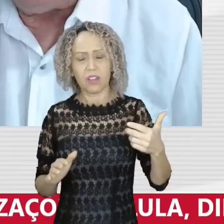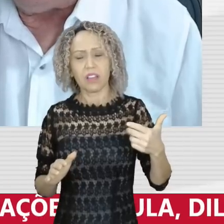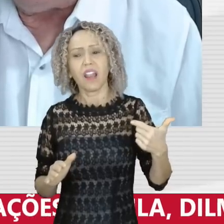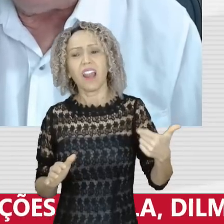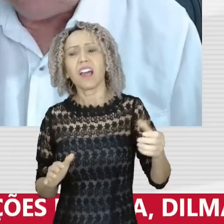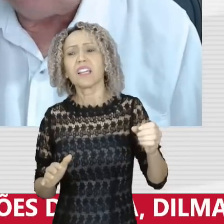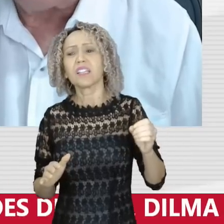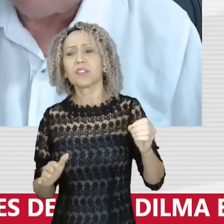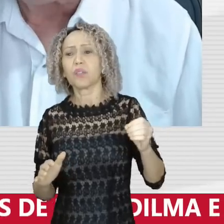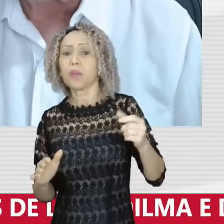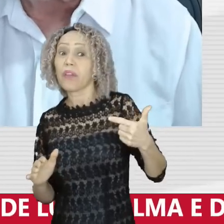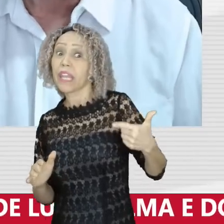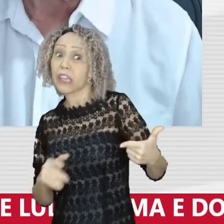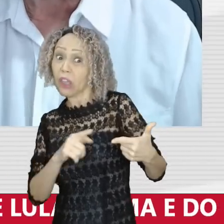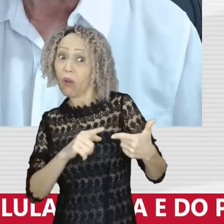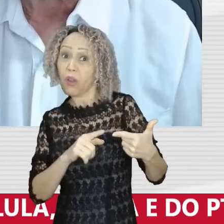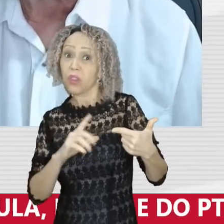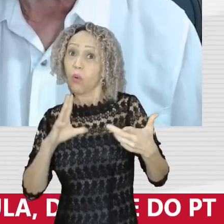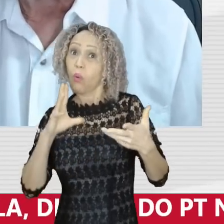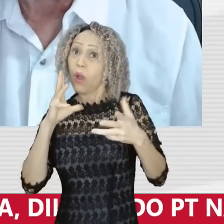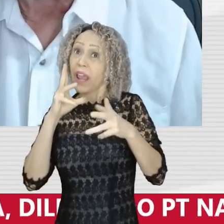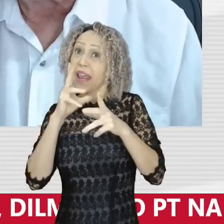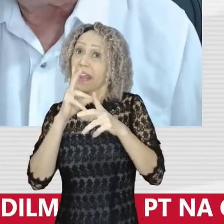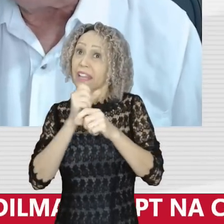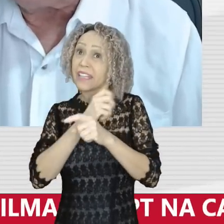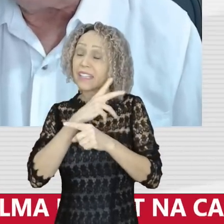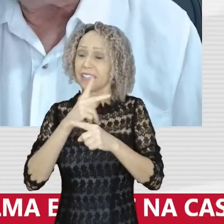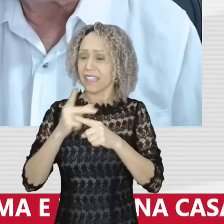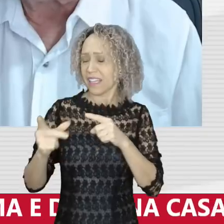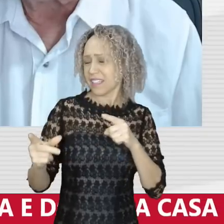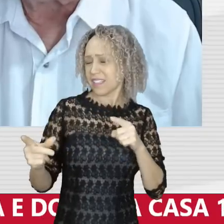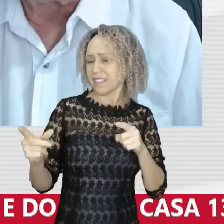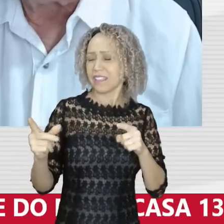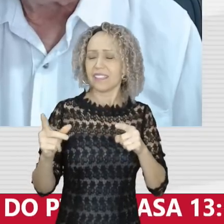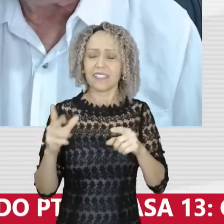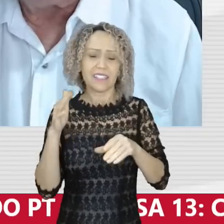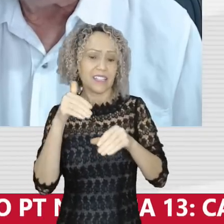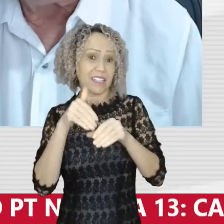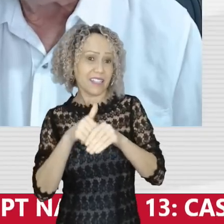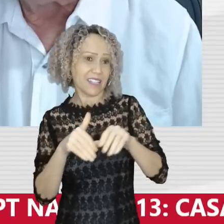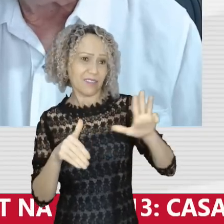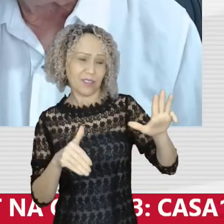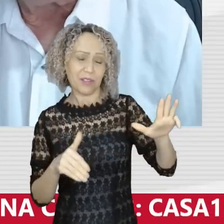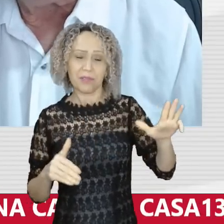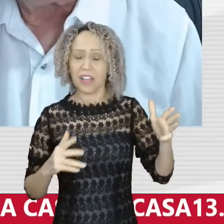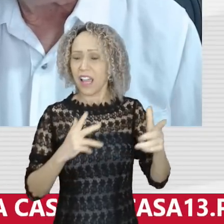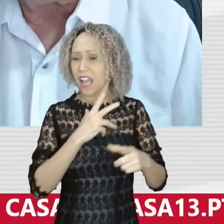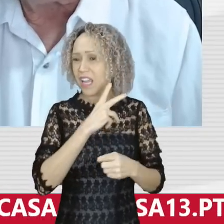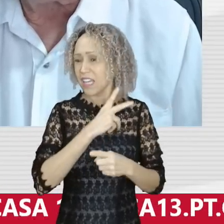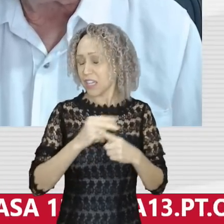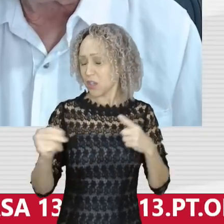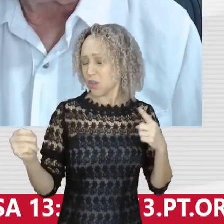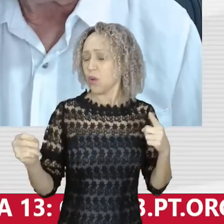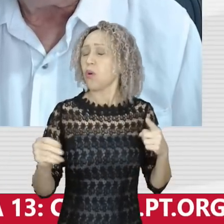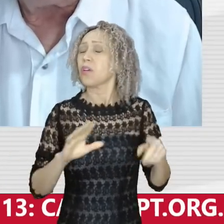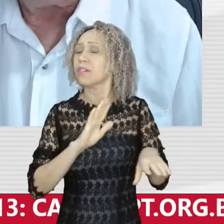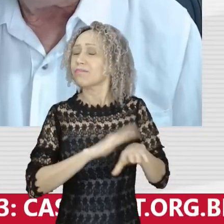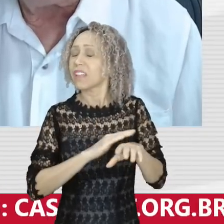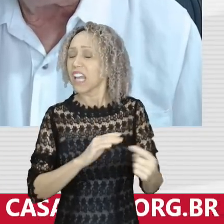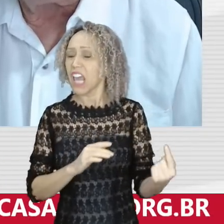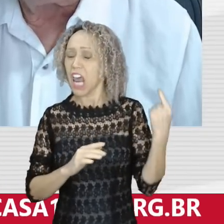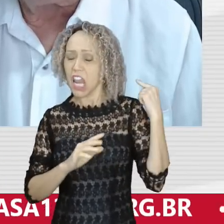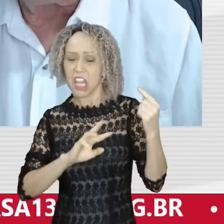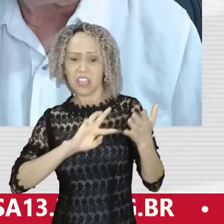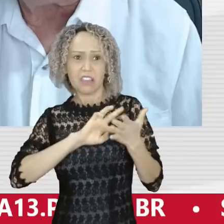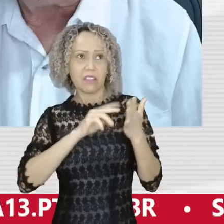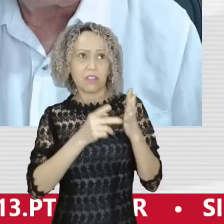eufóricos mesmo naquele momento, com muita esperança de um Brasil diferente, até porque nós passamos por vários processos, o presidente